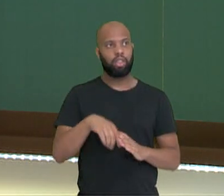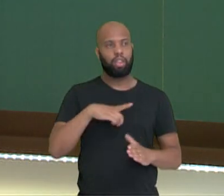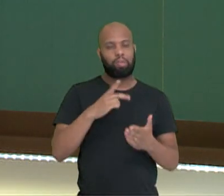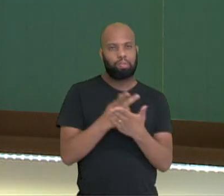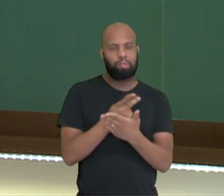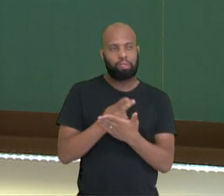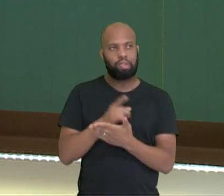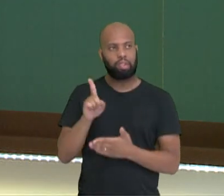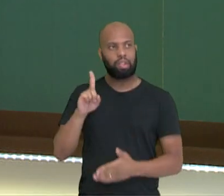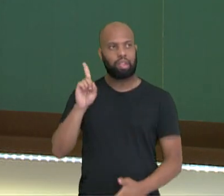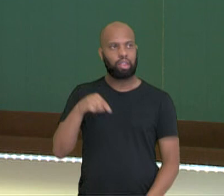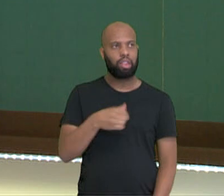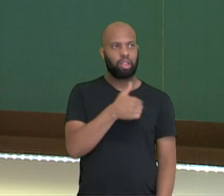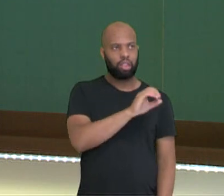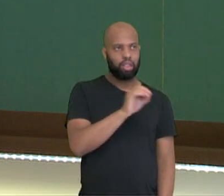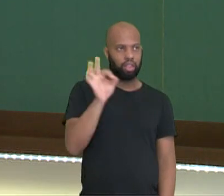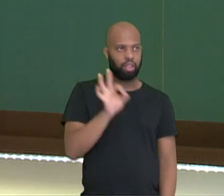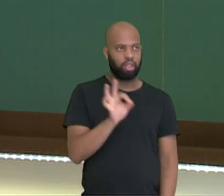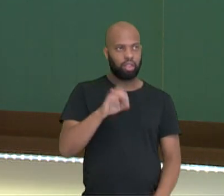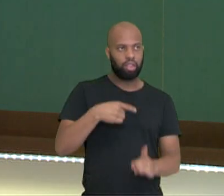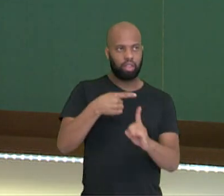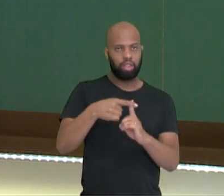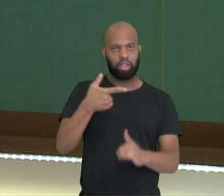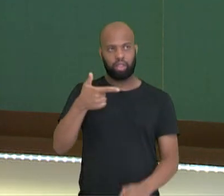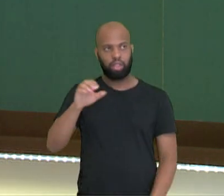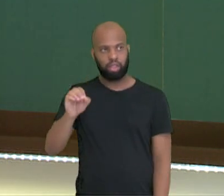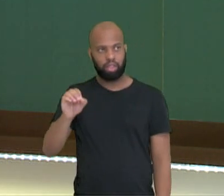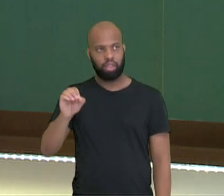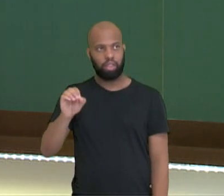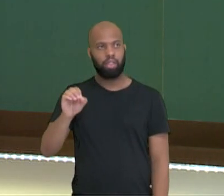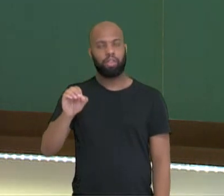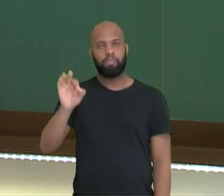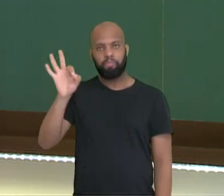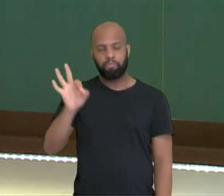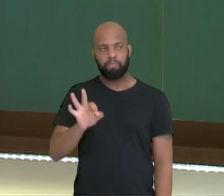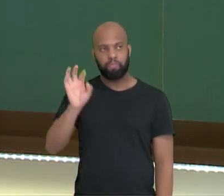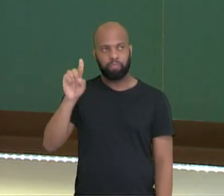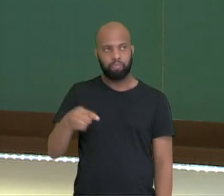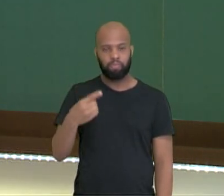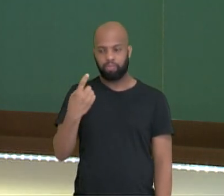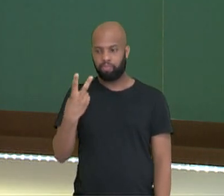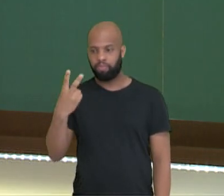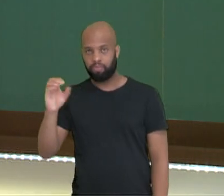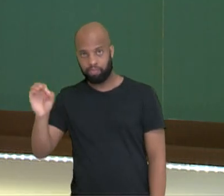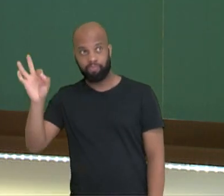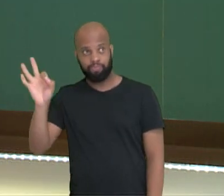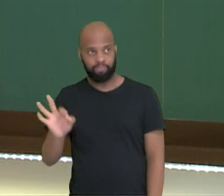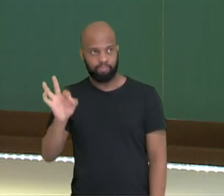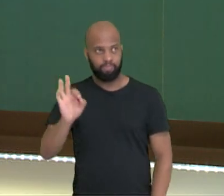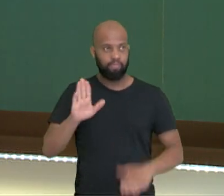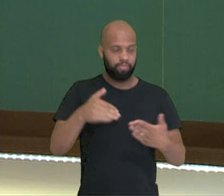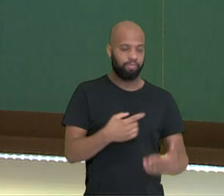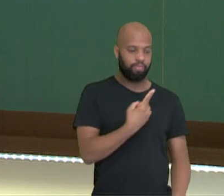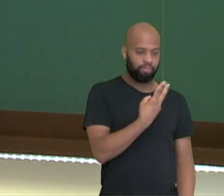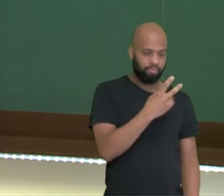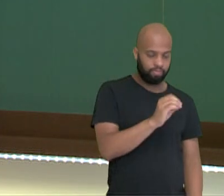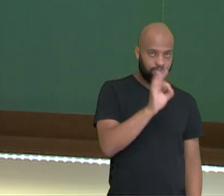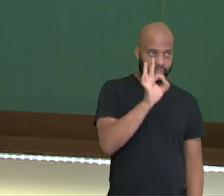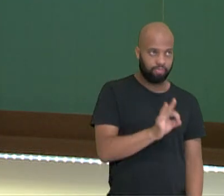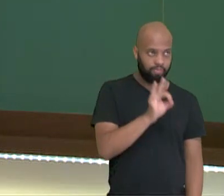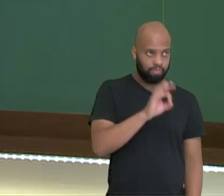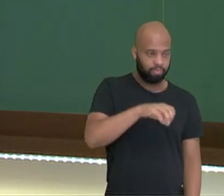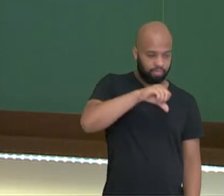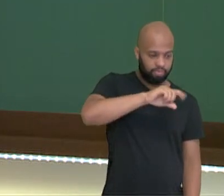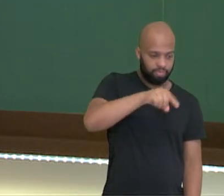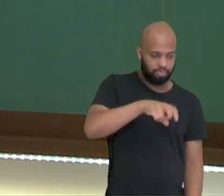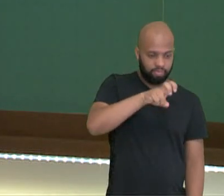depois. 100% mais 20% são 120%, certo? 120% de